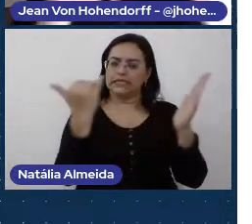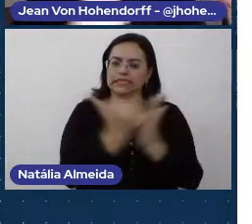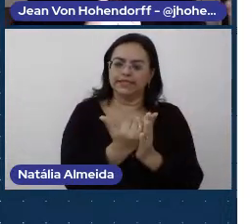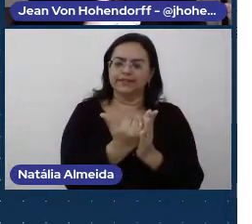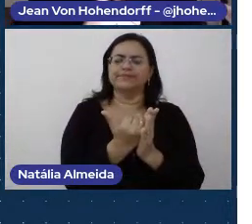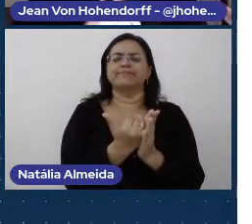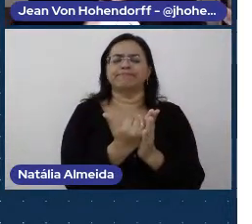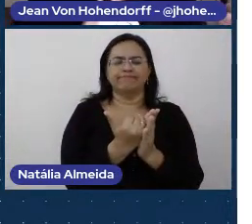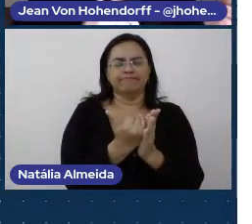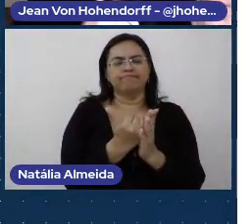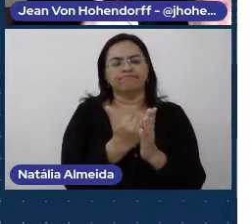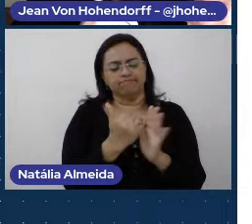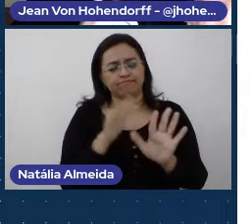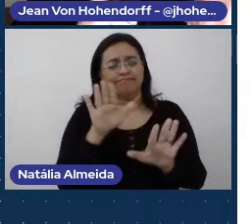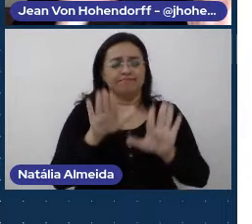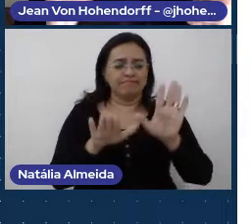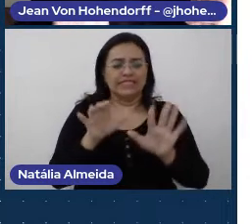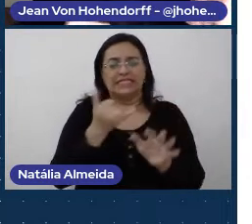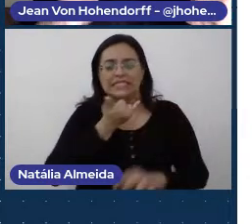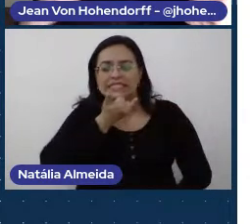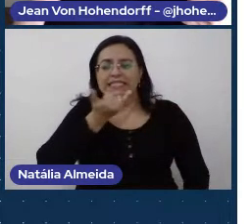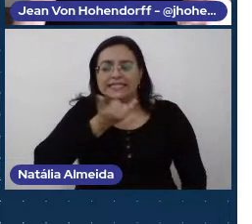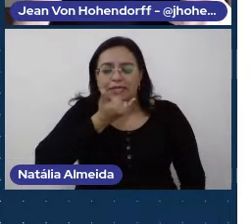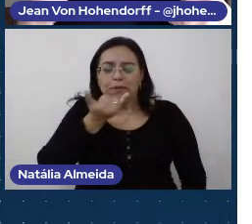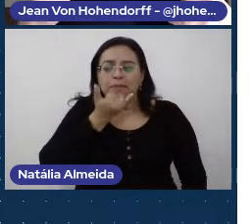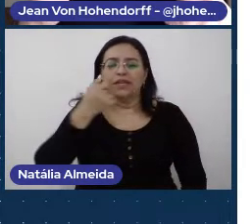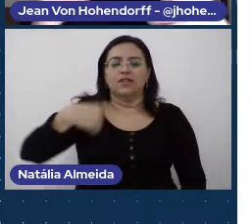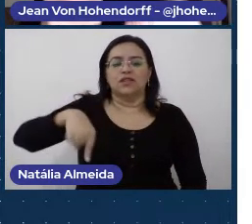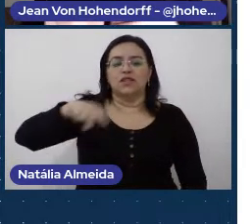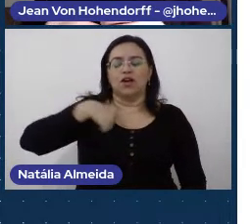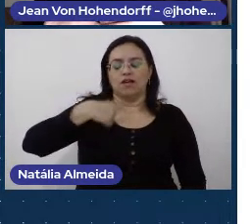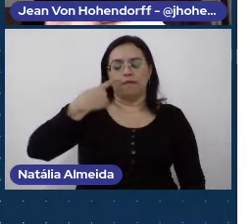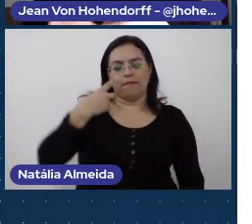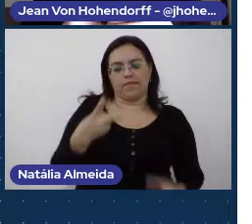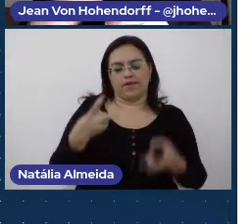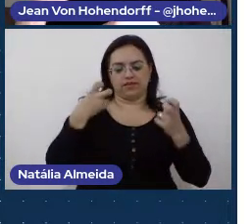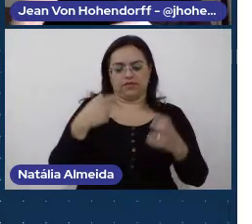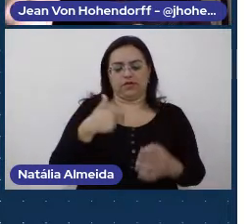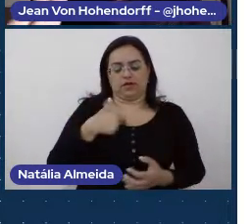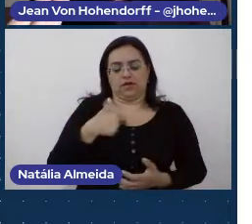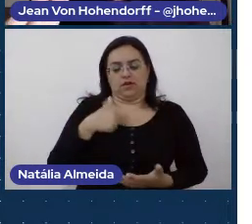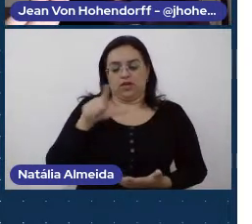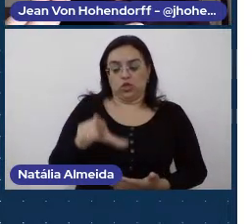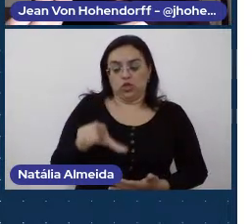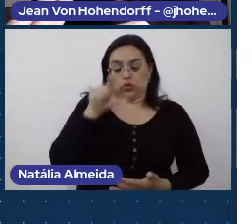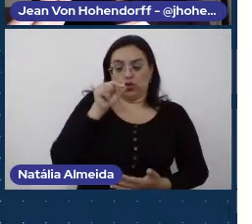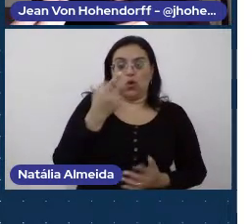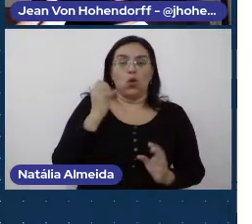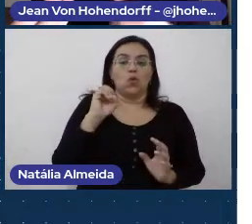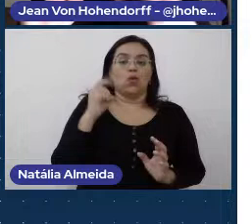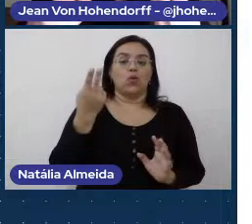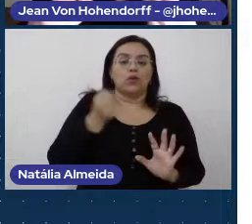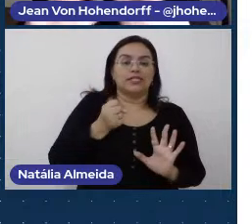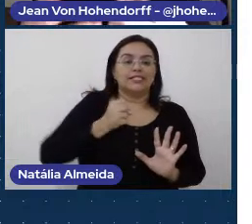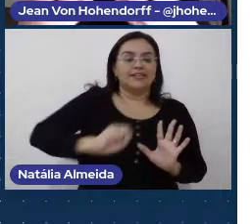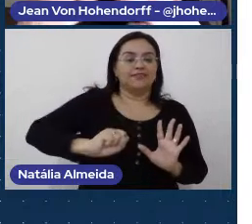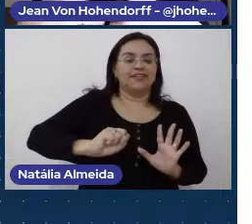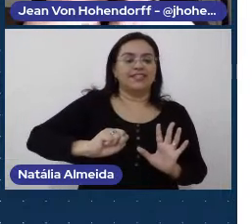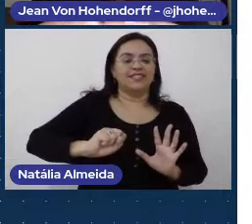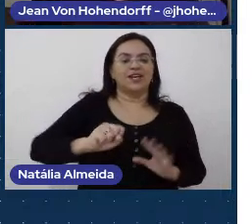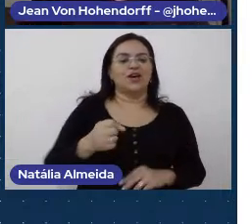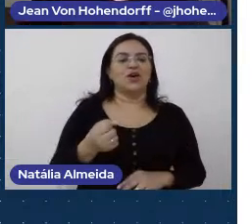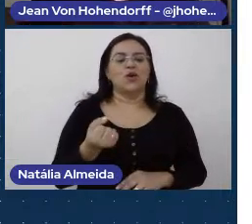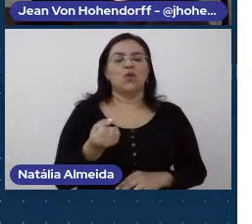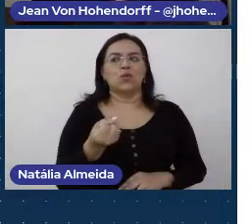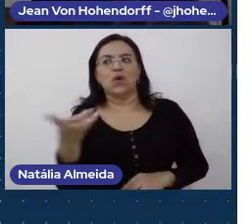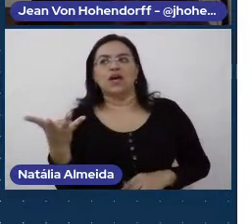um pouco por terra quando a gente vê que a própria opção ou a própria defesa de uma pesquisa quantitativa ou